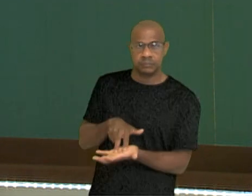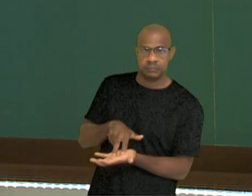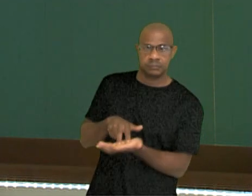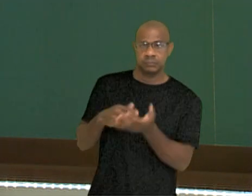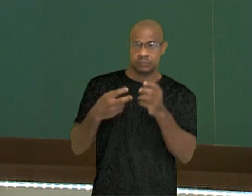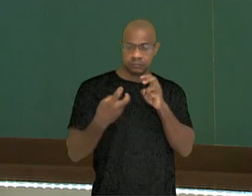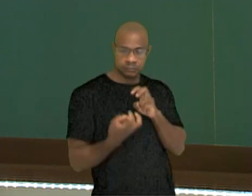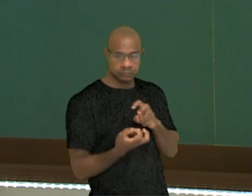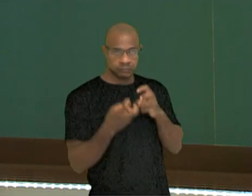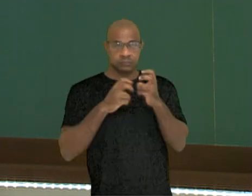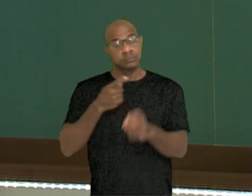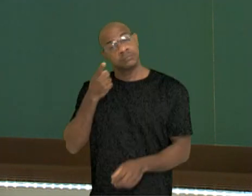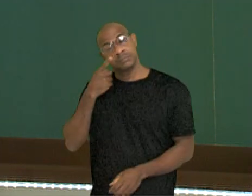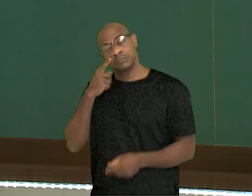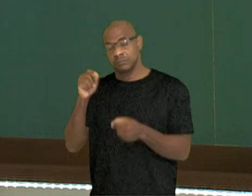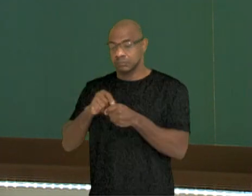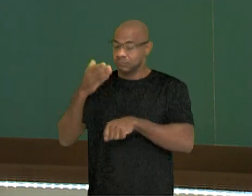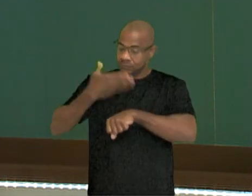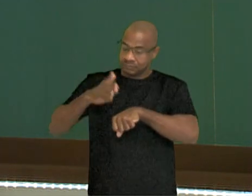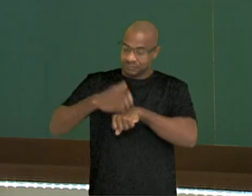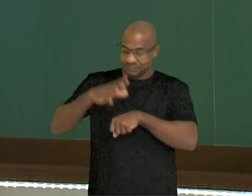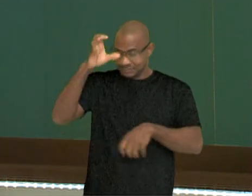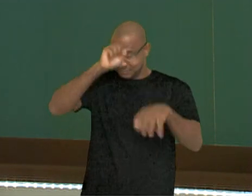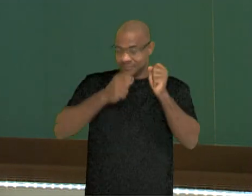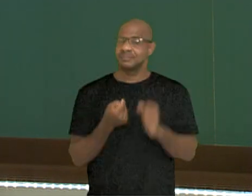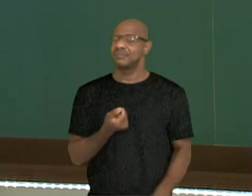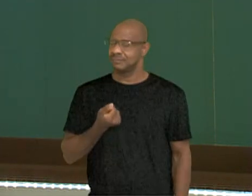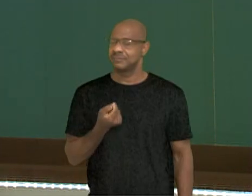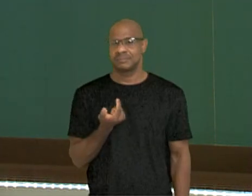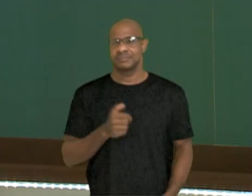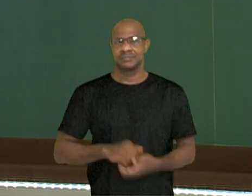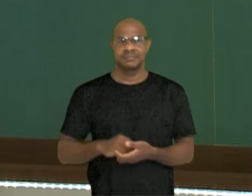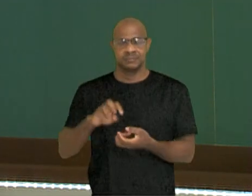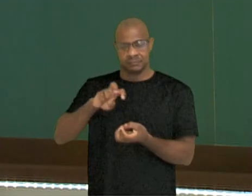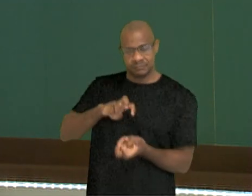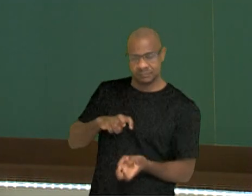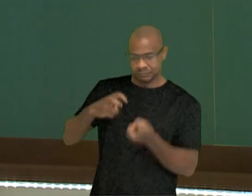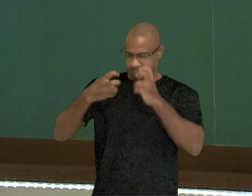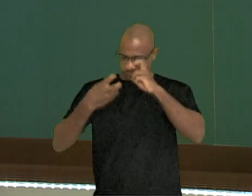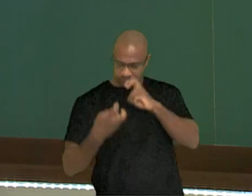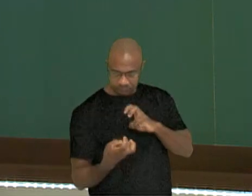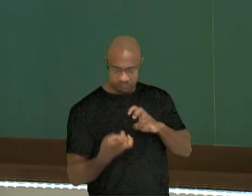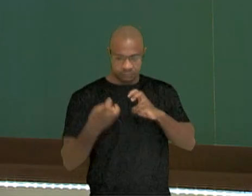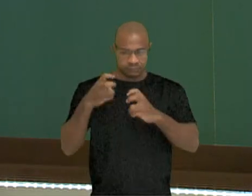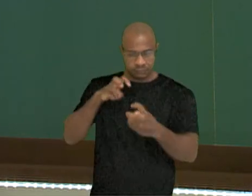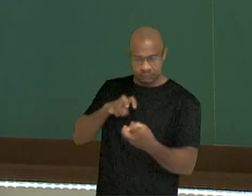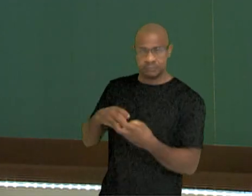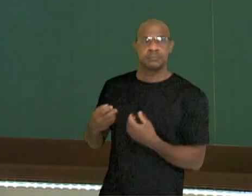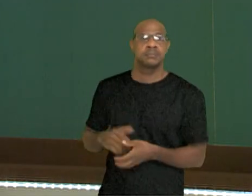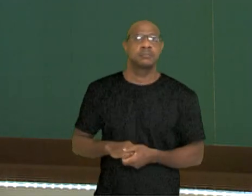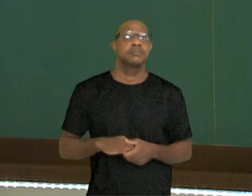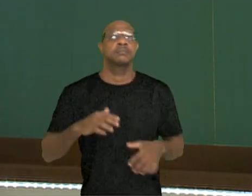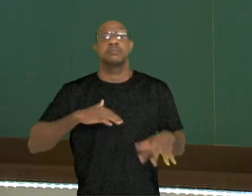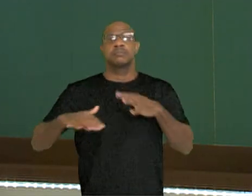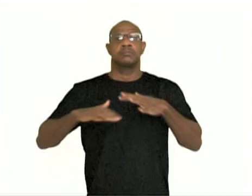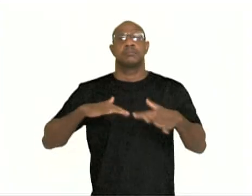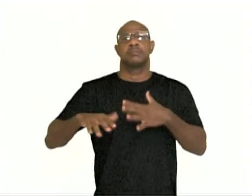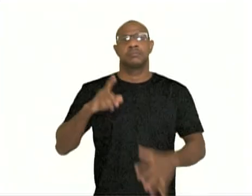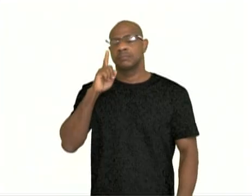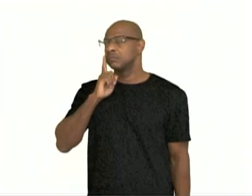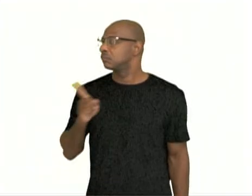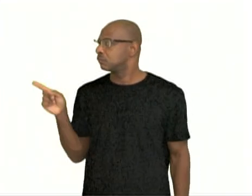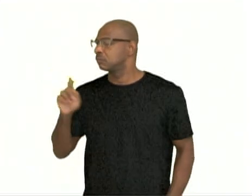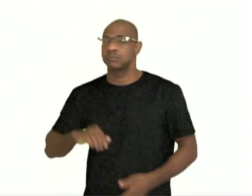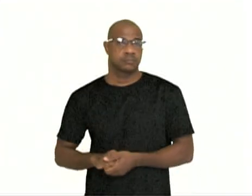gente vai tentar fazer com que você aprenda pelo menos a ginga da capoeira. Então, o movimento da ginga,